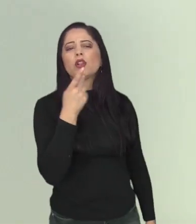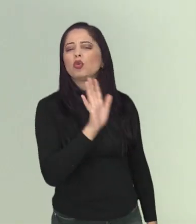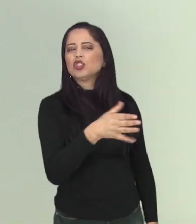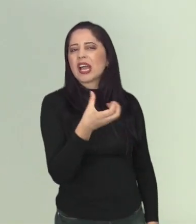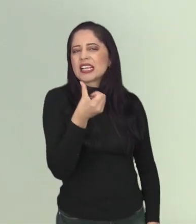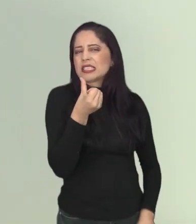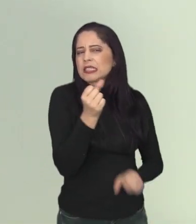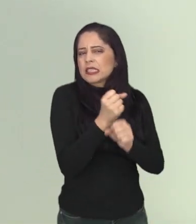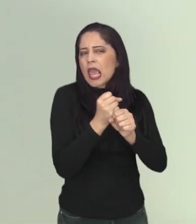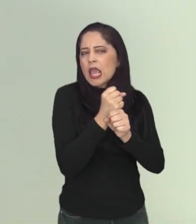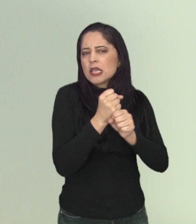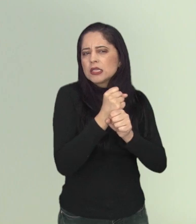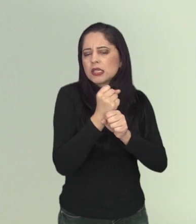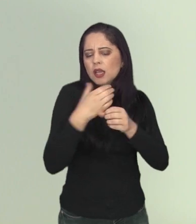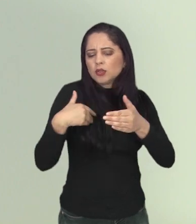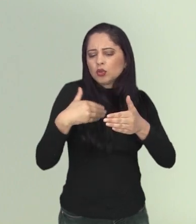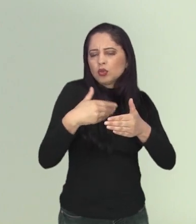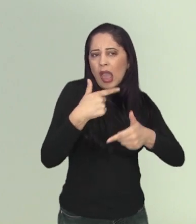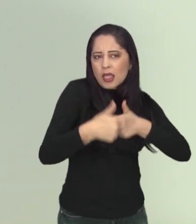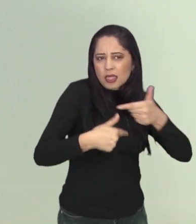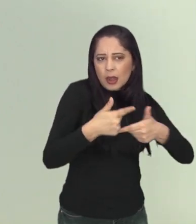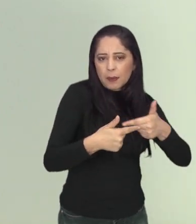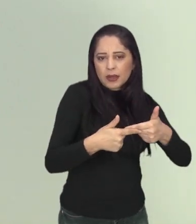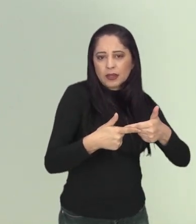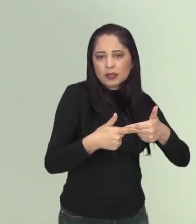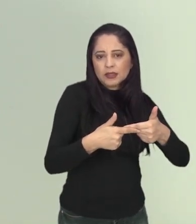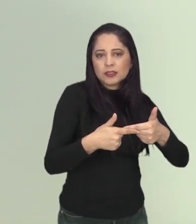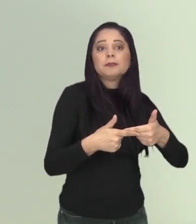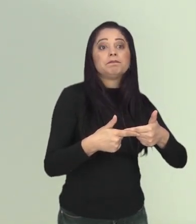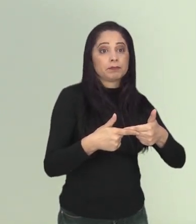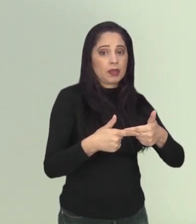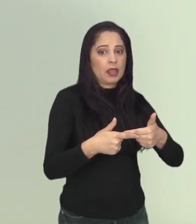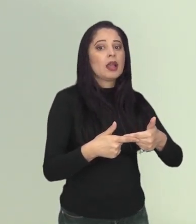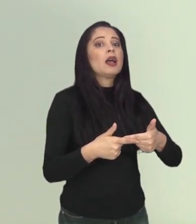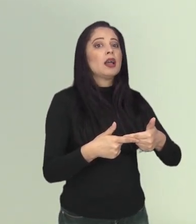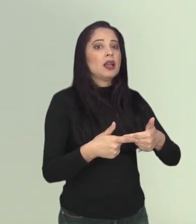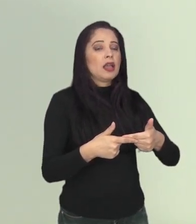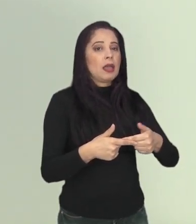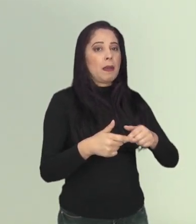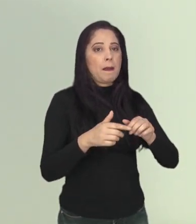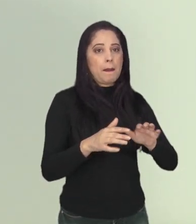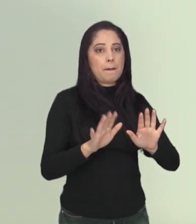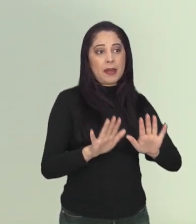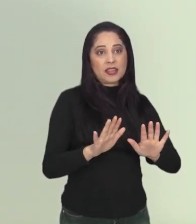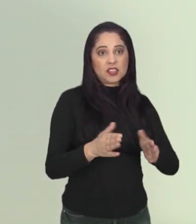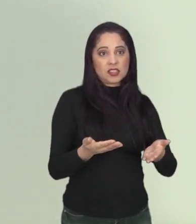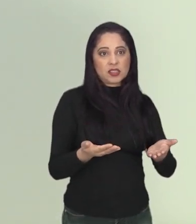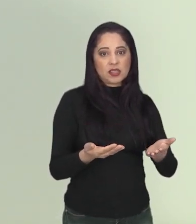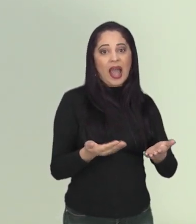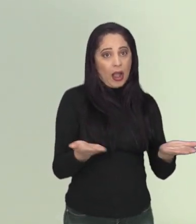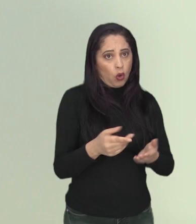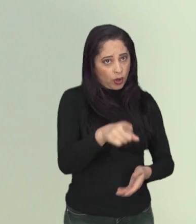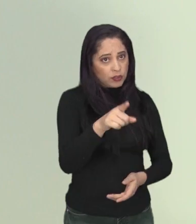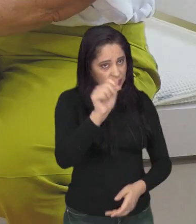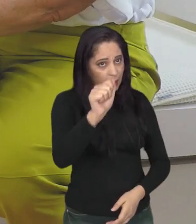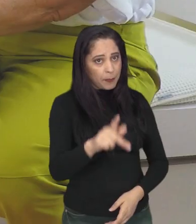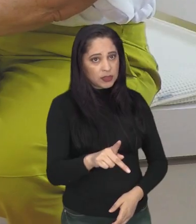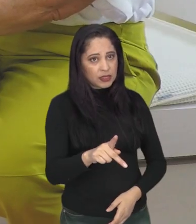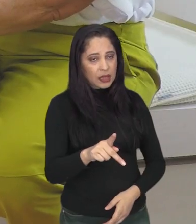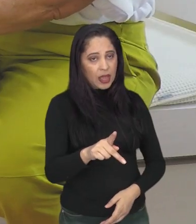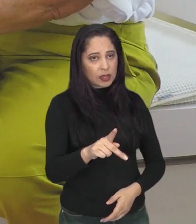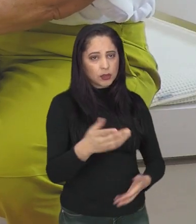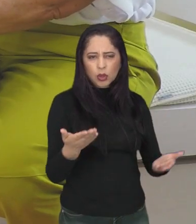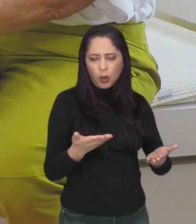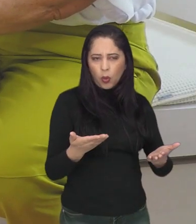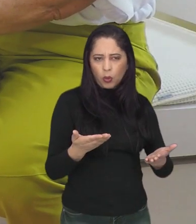tá a seis anos né é essa arte ganhou força após você se aposentar hoje você é